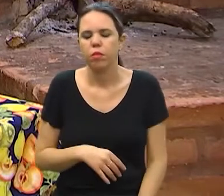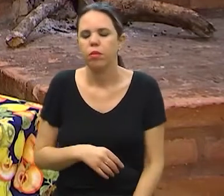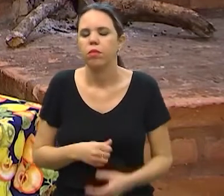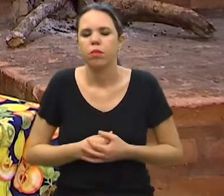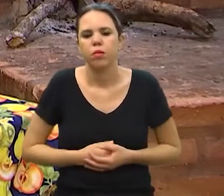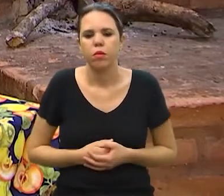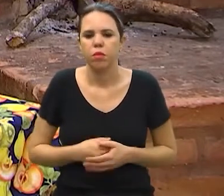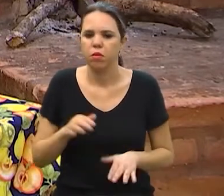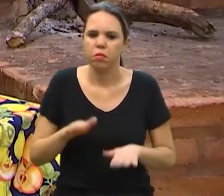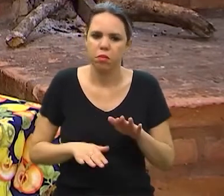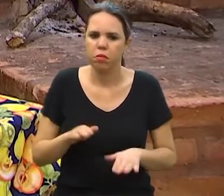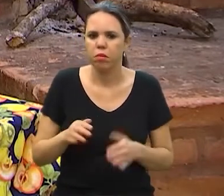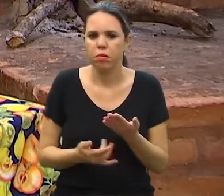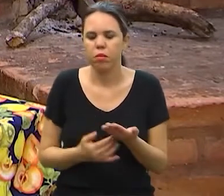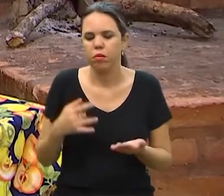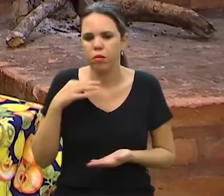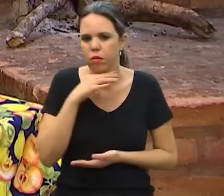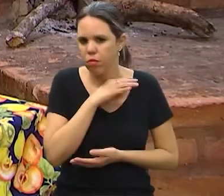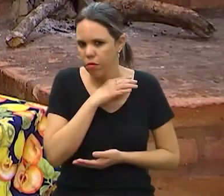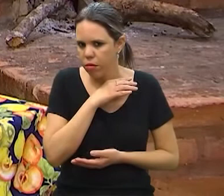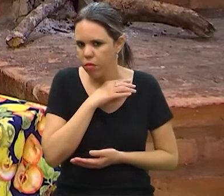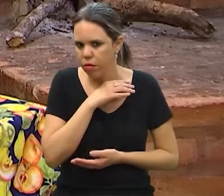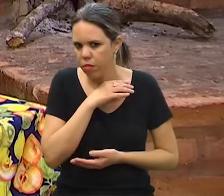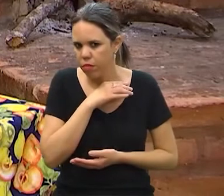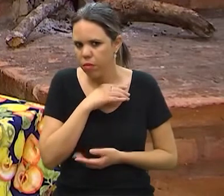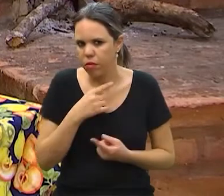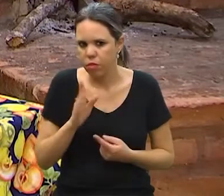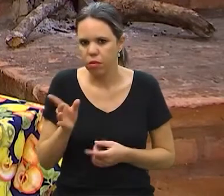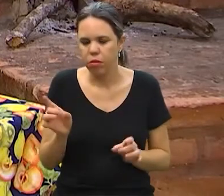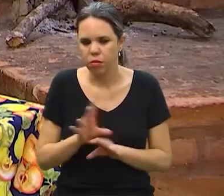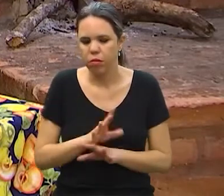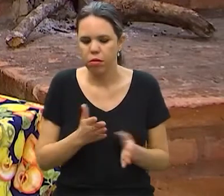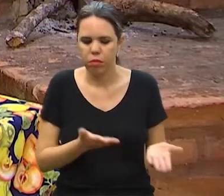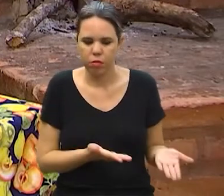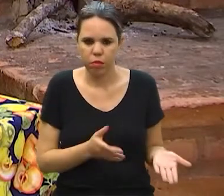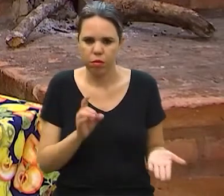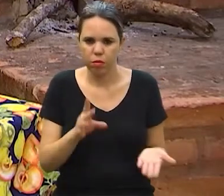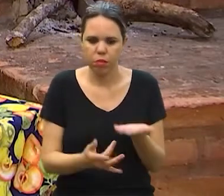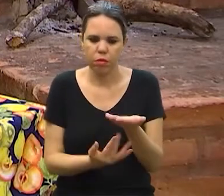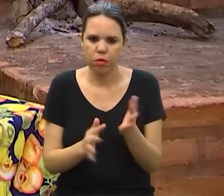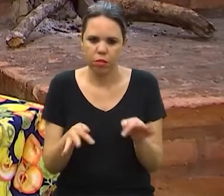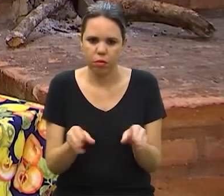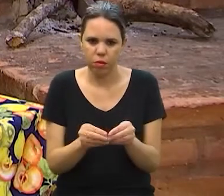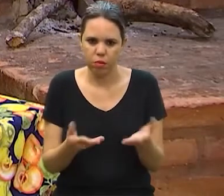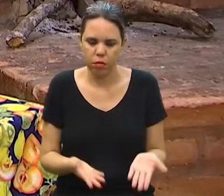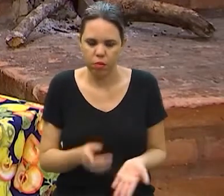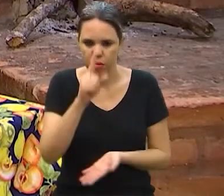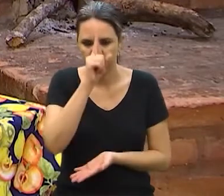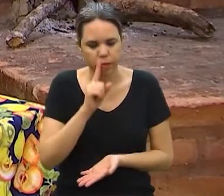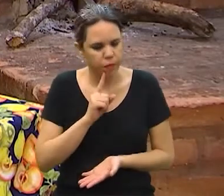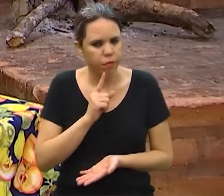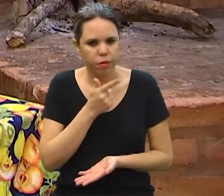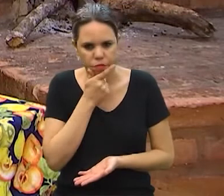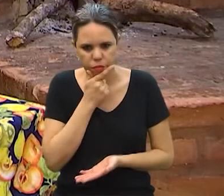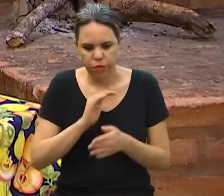uns 15 minutos, depende do forno, bem da pessoa. Quente. Bem quente, porque ele já tá pronto. Tá. É só para finalizar mesmo, gratinar aquele